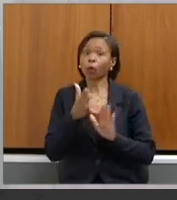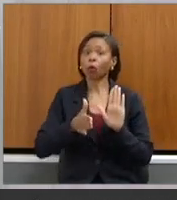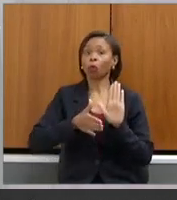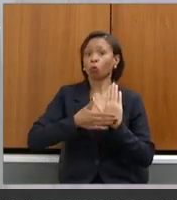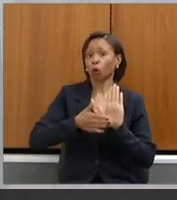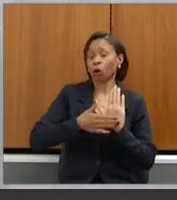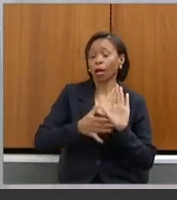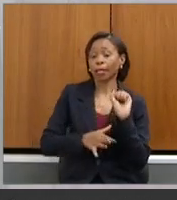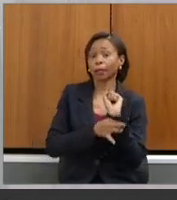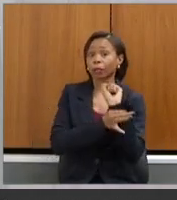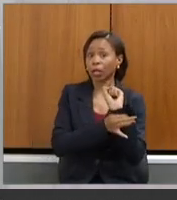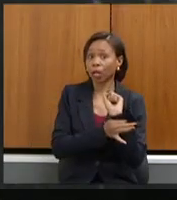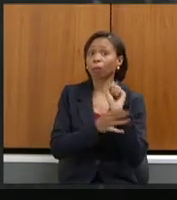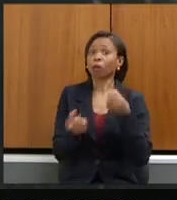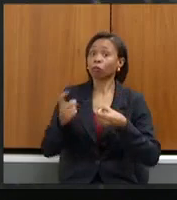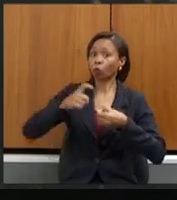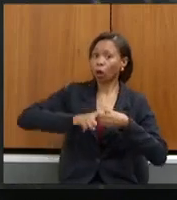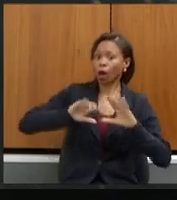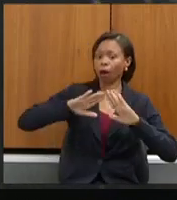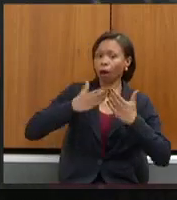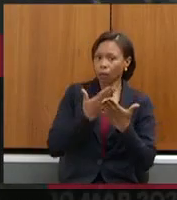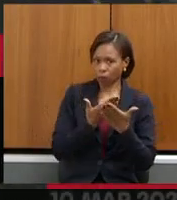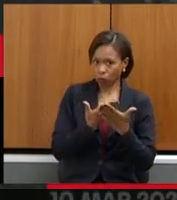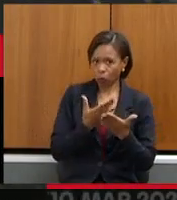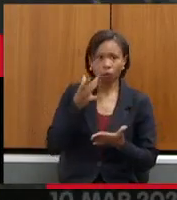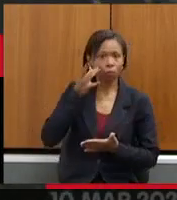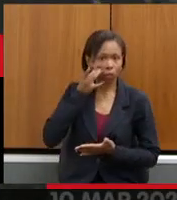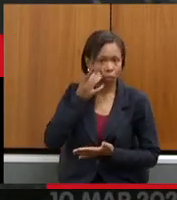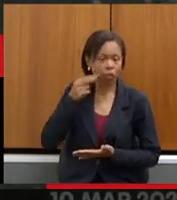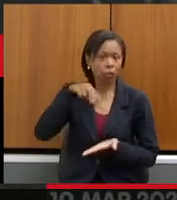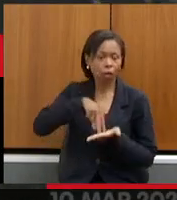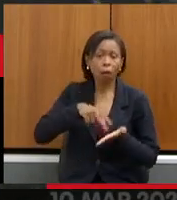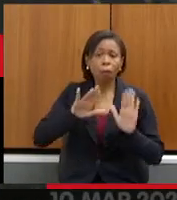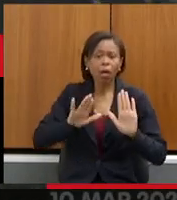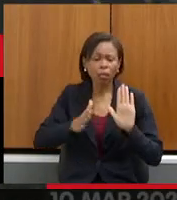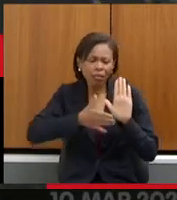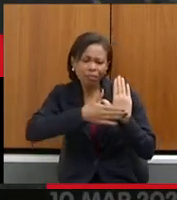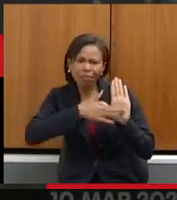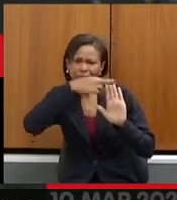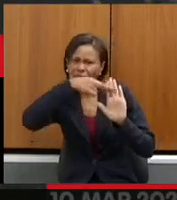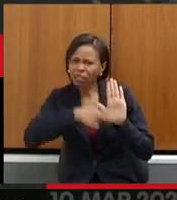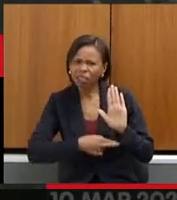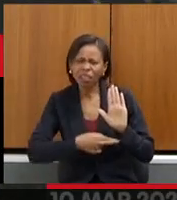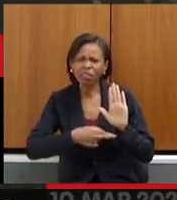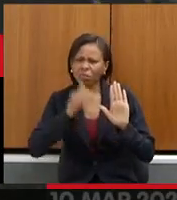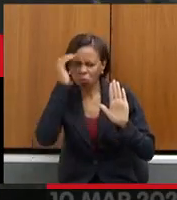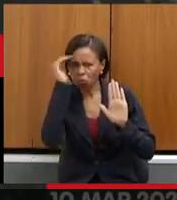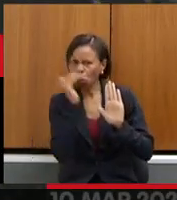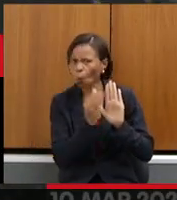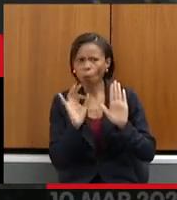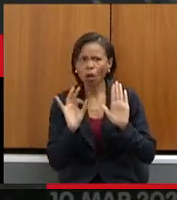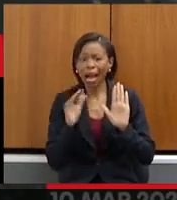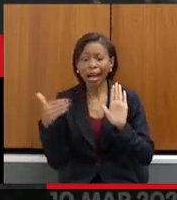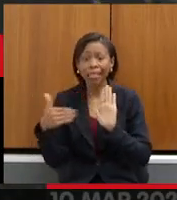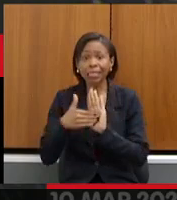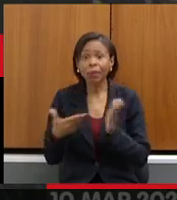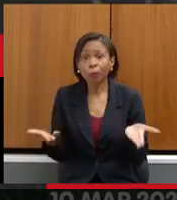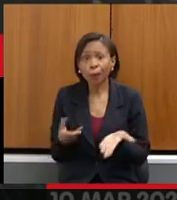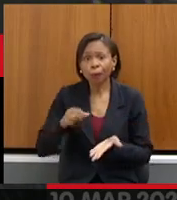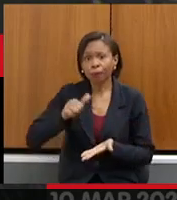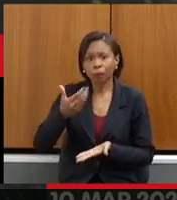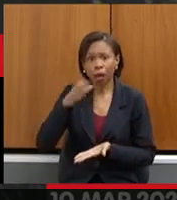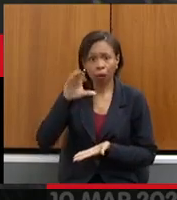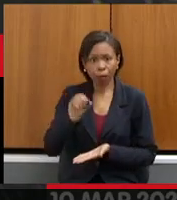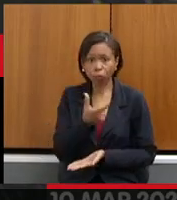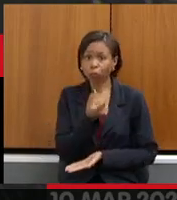retorno das aulas presenciais nenhum desses protocolos foram cumpridos até agora março de 2011 21 Qual